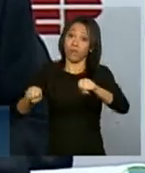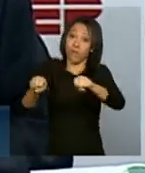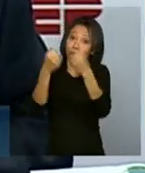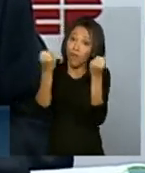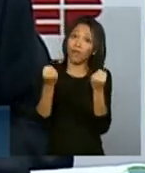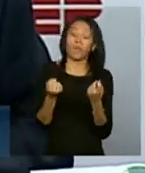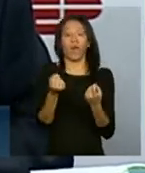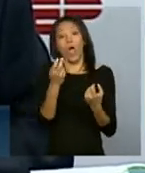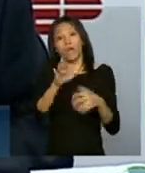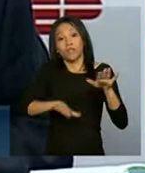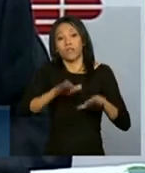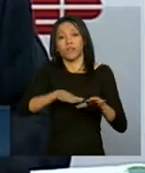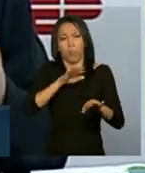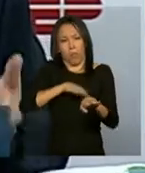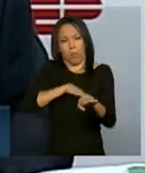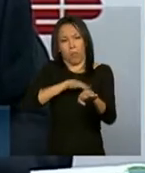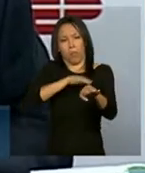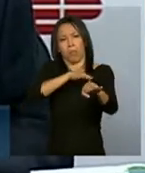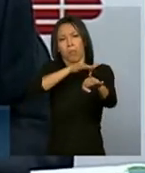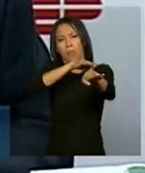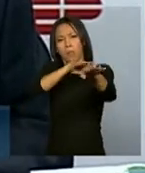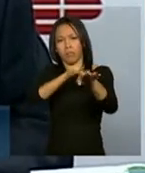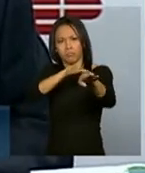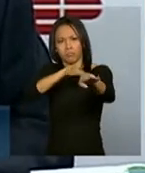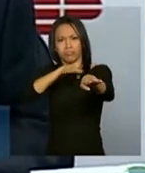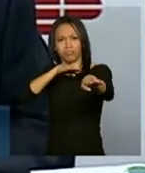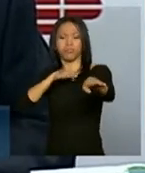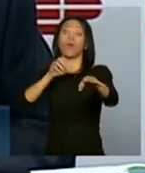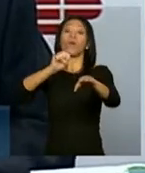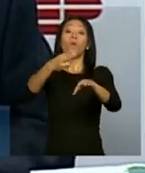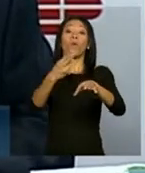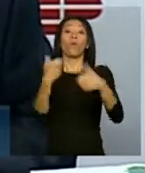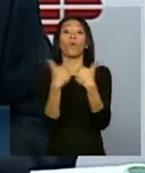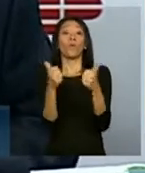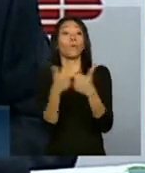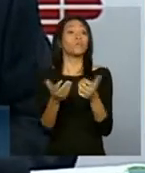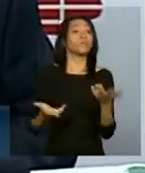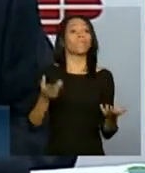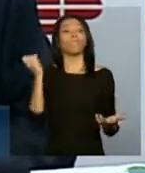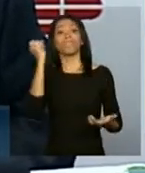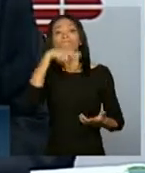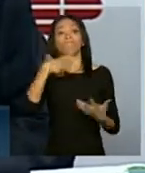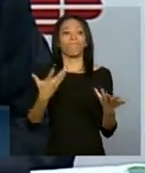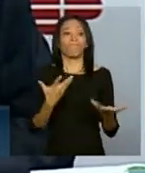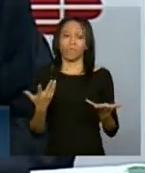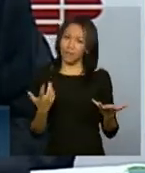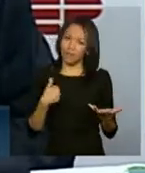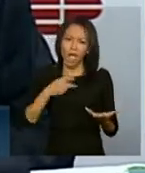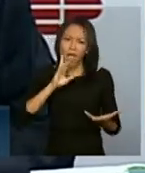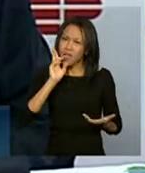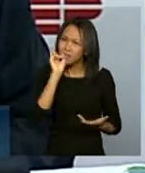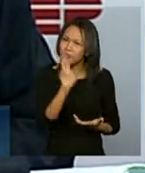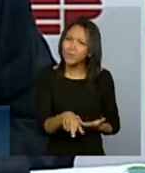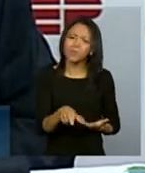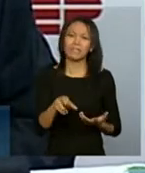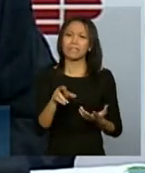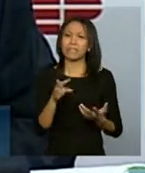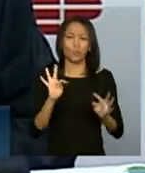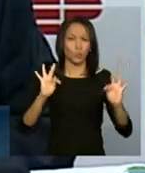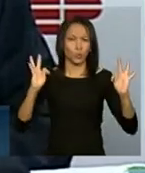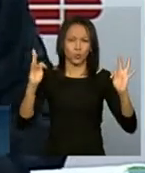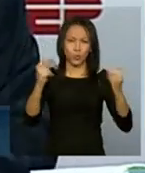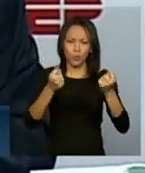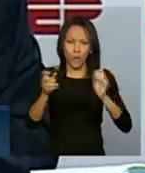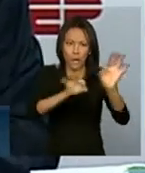o trânsito congestionado, ou você tem dificuldade, por exemplo, na passagem do ônibus, isso tudo tem que... Nós não temos como responder e lidar com toda essa